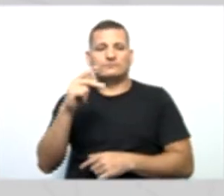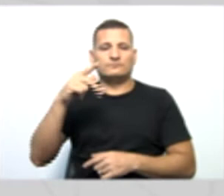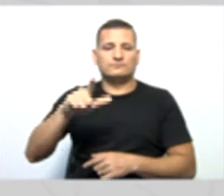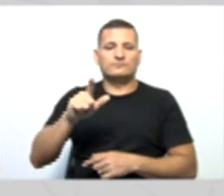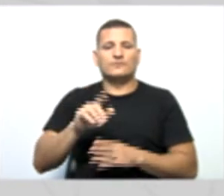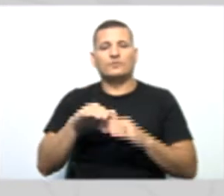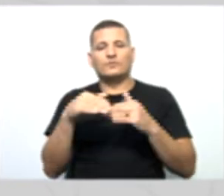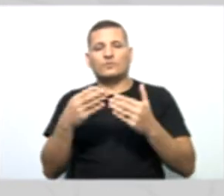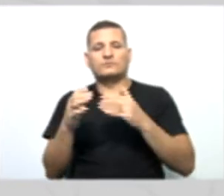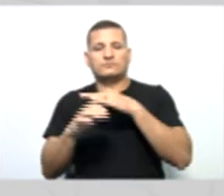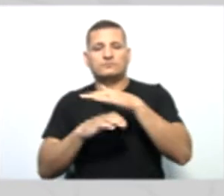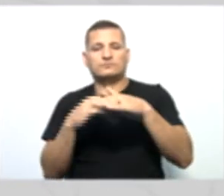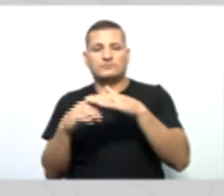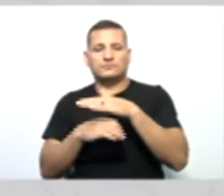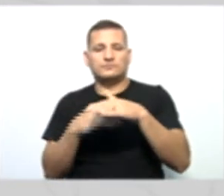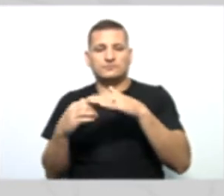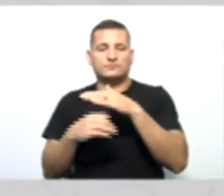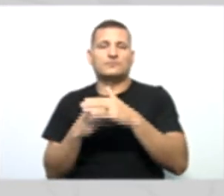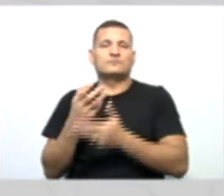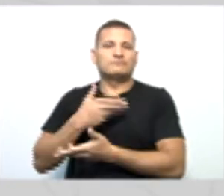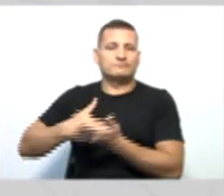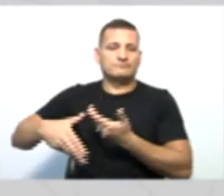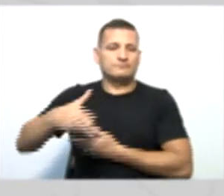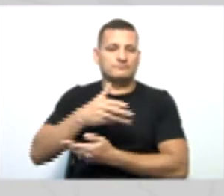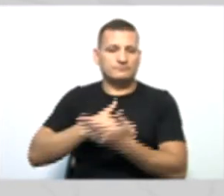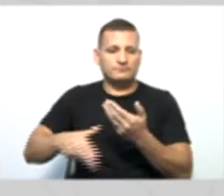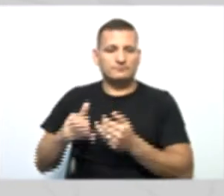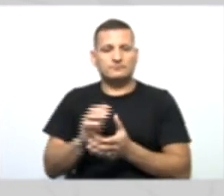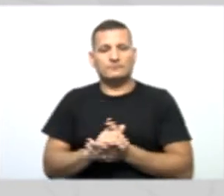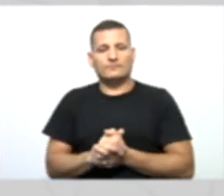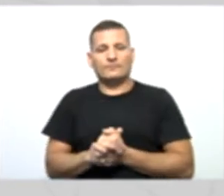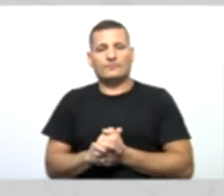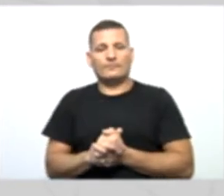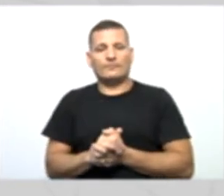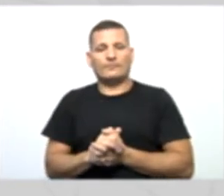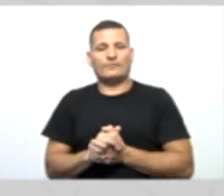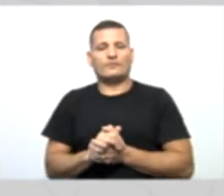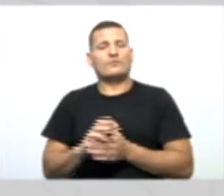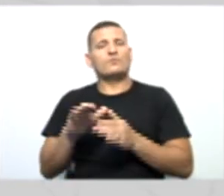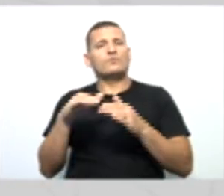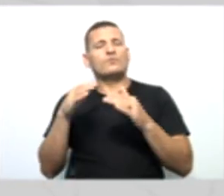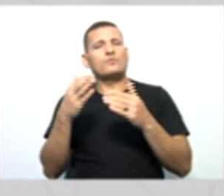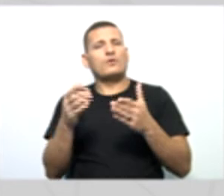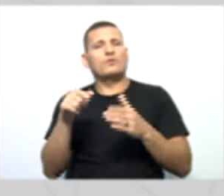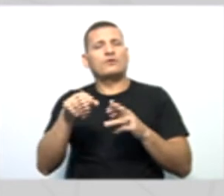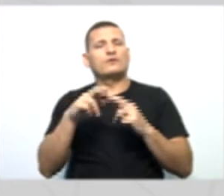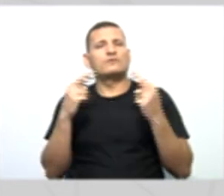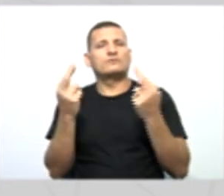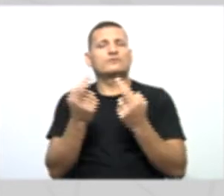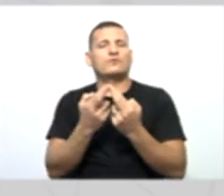quais os negócios e as organizações envolvidas, qual a forma de governança